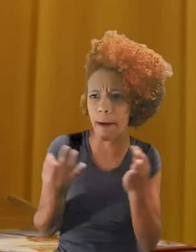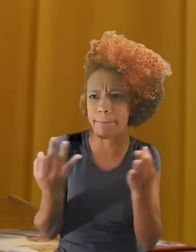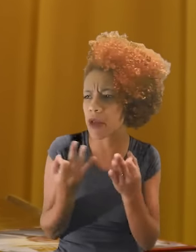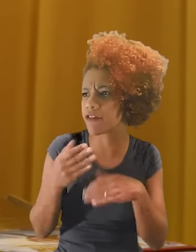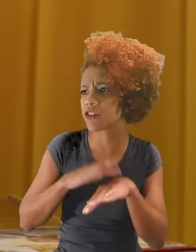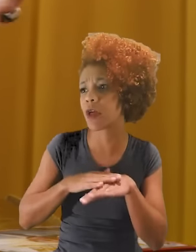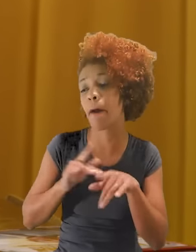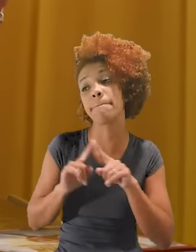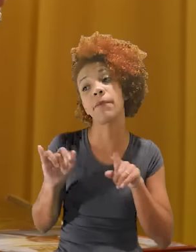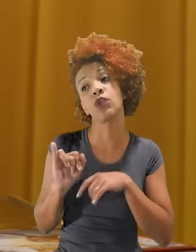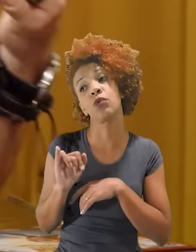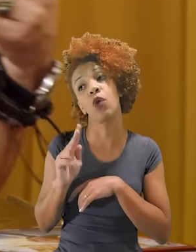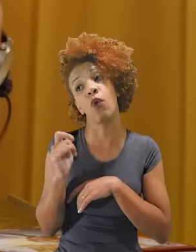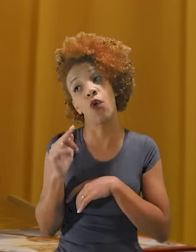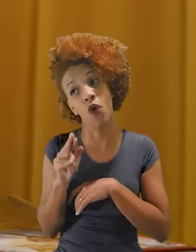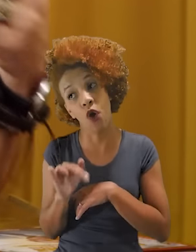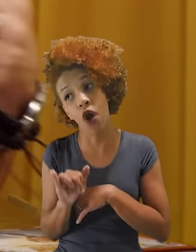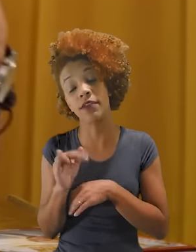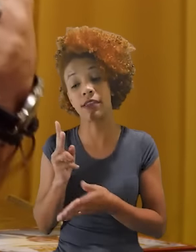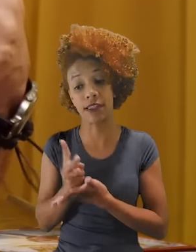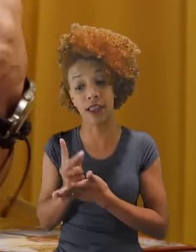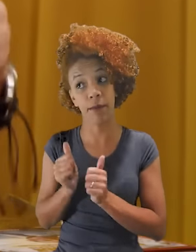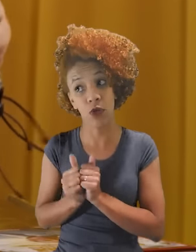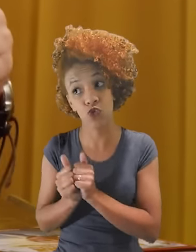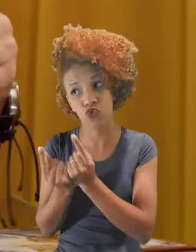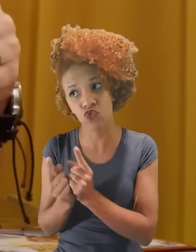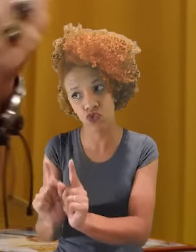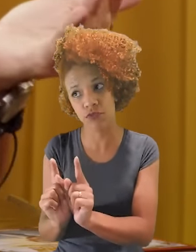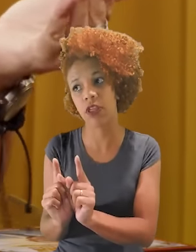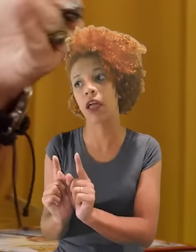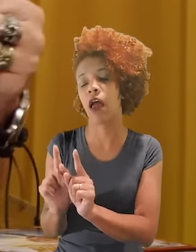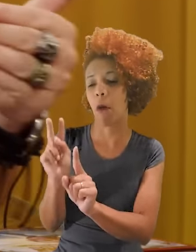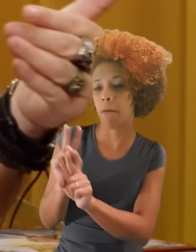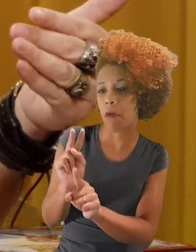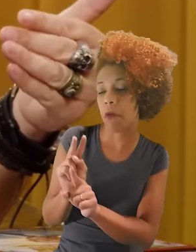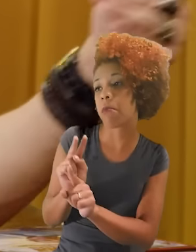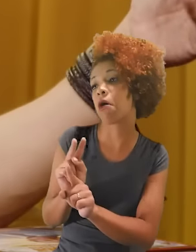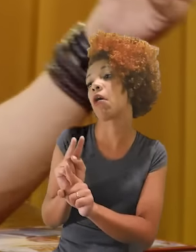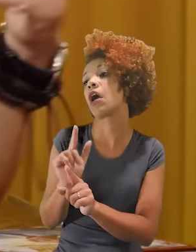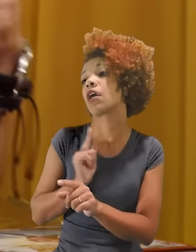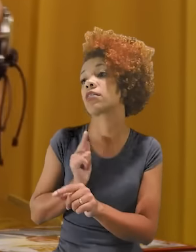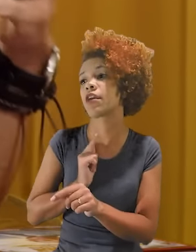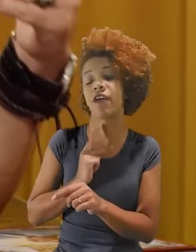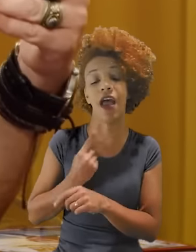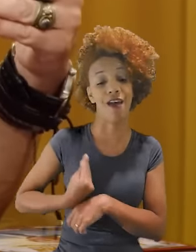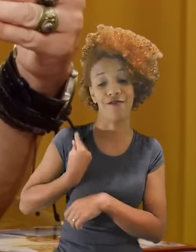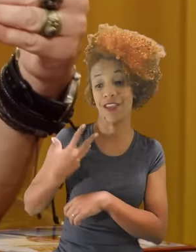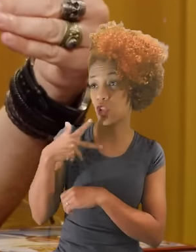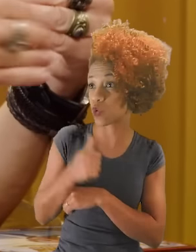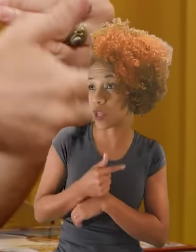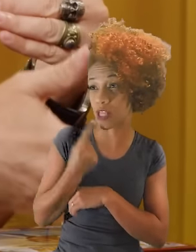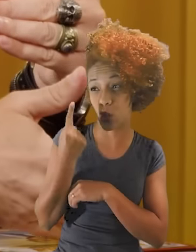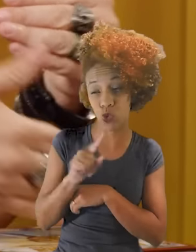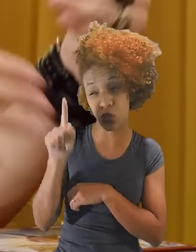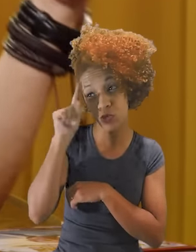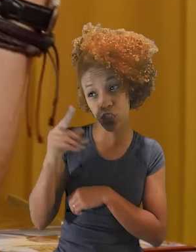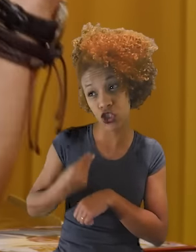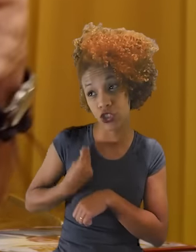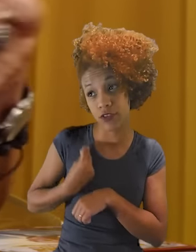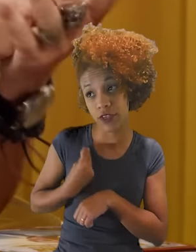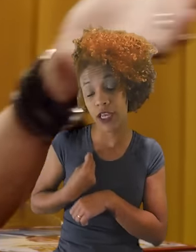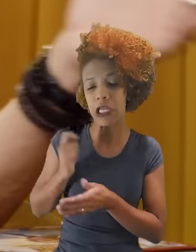fazer. Só que o irmão dele, o Roy, que era o cara que sempre estava junto dele, era tipo o anjo da guarda do Walt Disney, foi o Roy Disney, o cara que ficou com ele a vida inteira, até o último dia de vida, e o